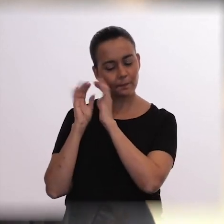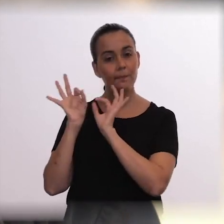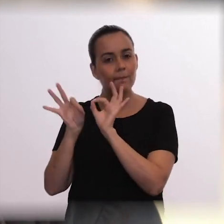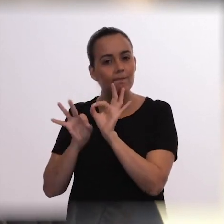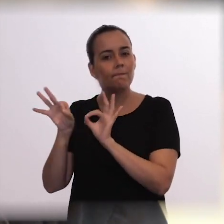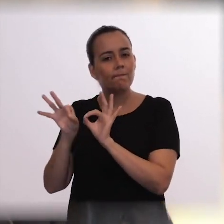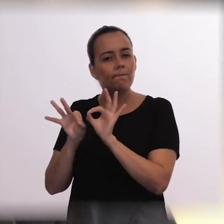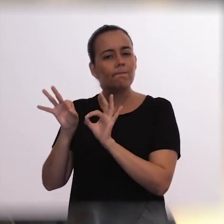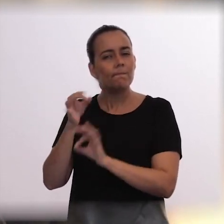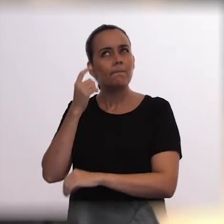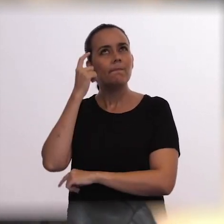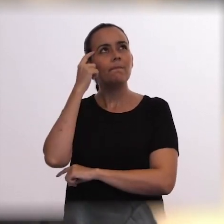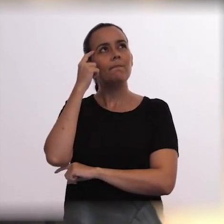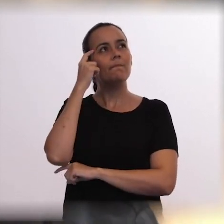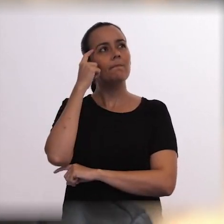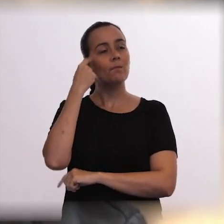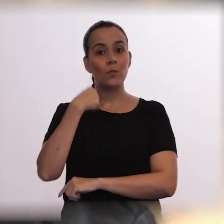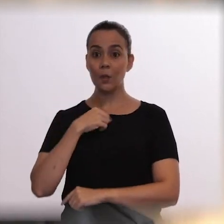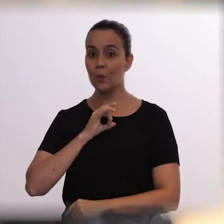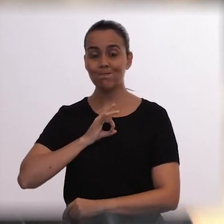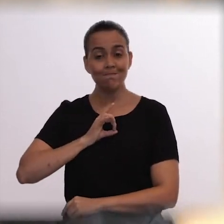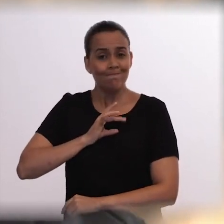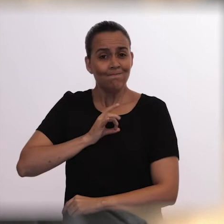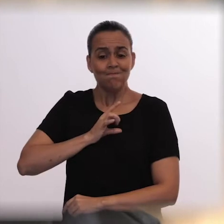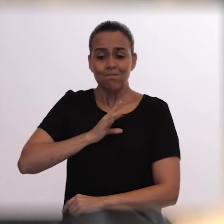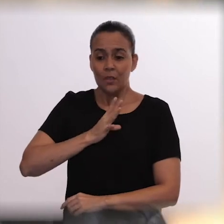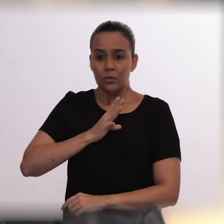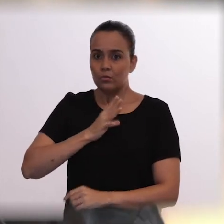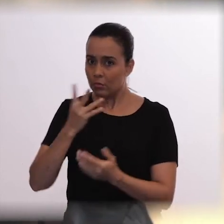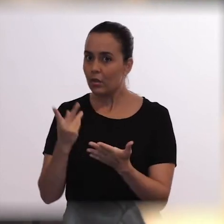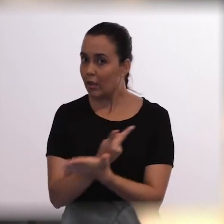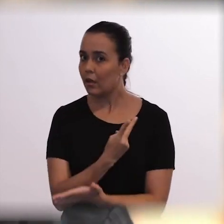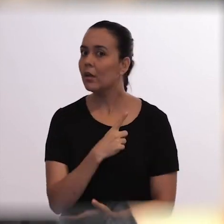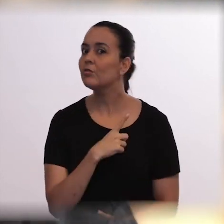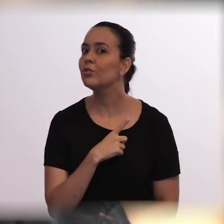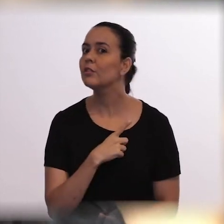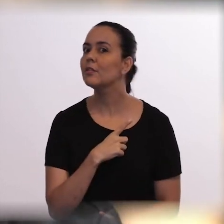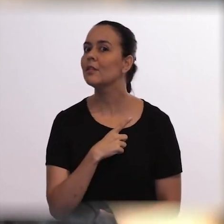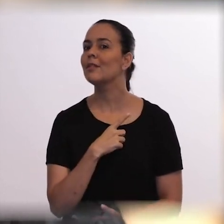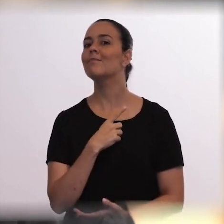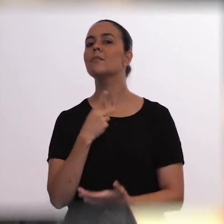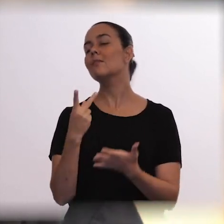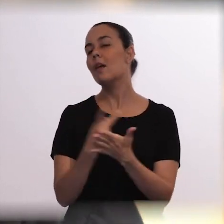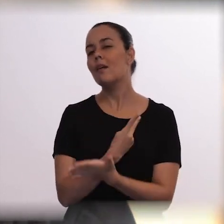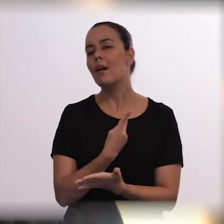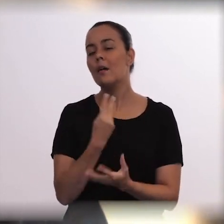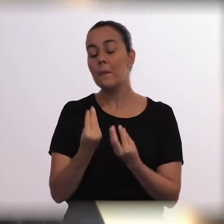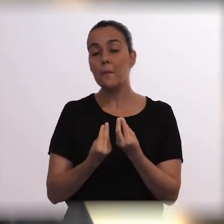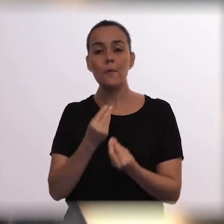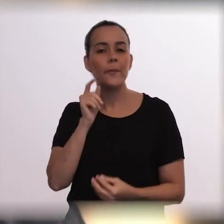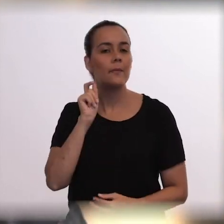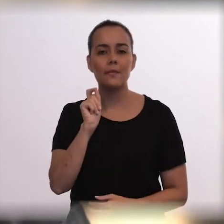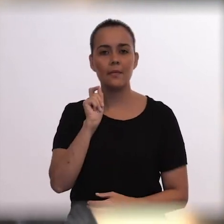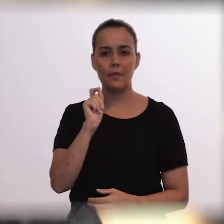Porque eu tinha um medo de falhar, né? De